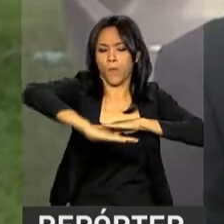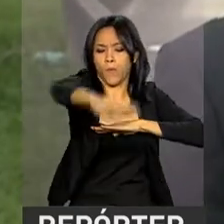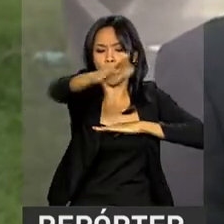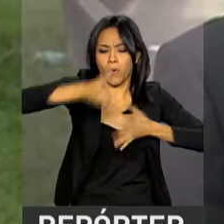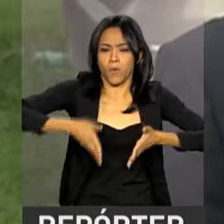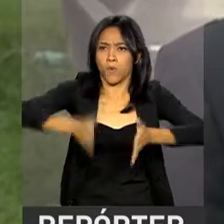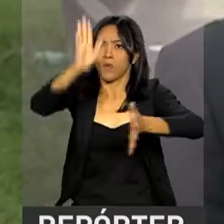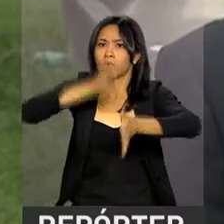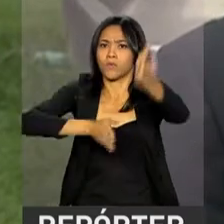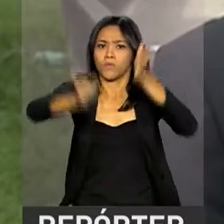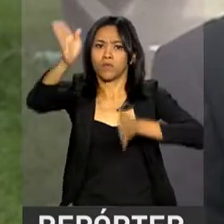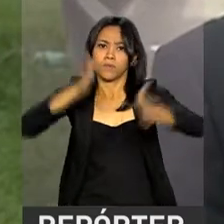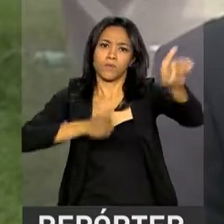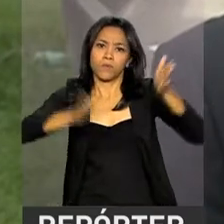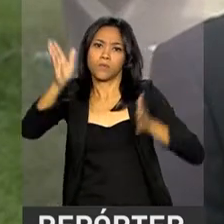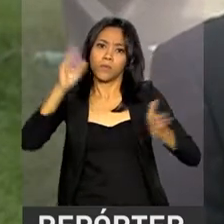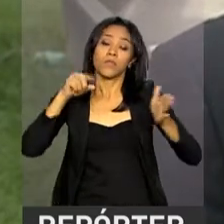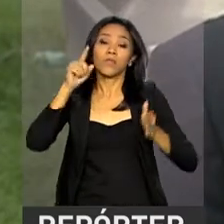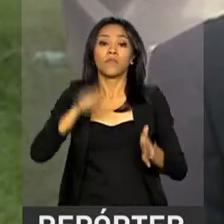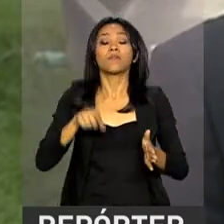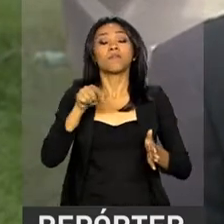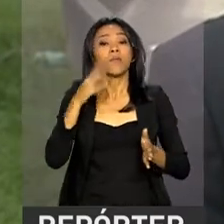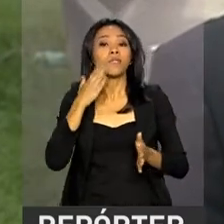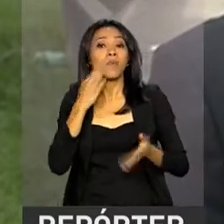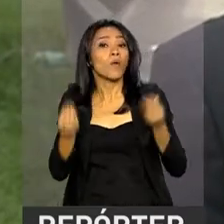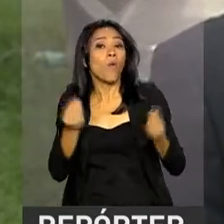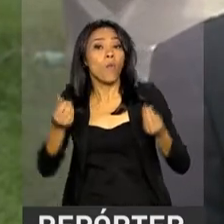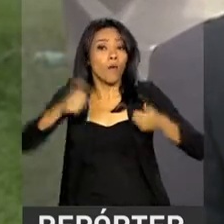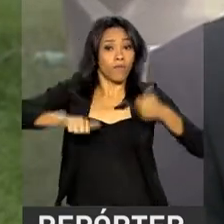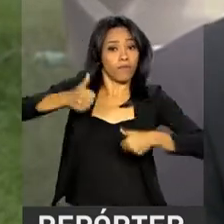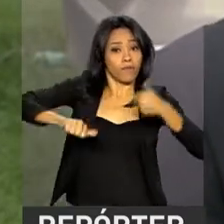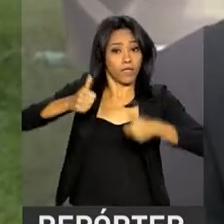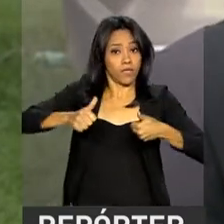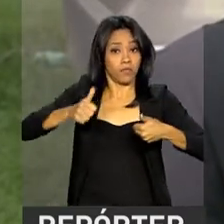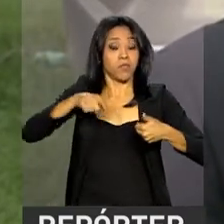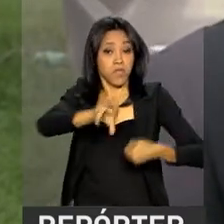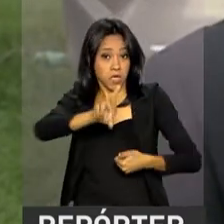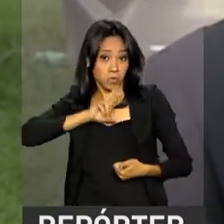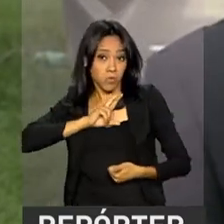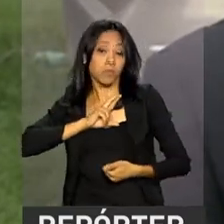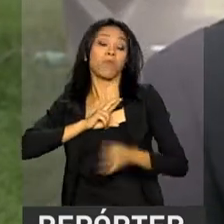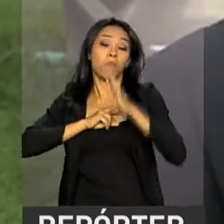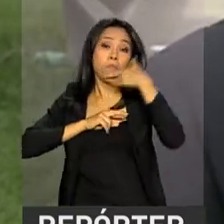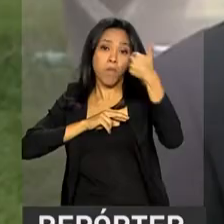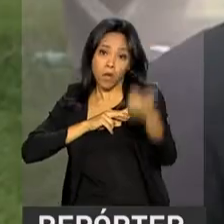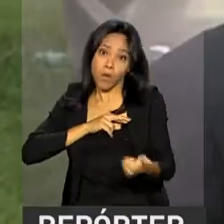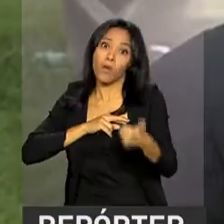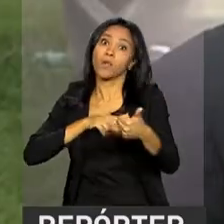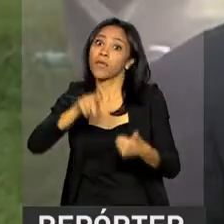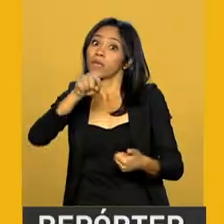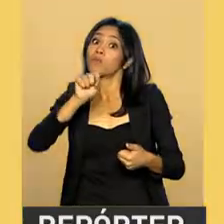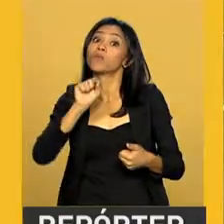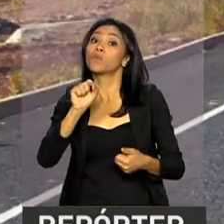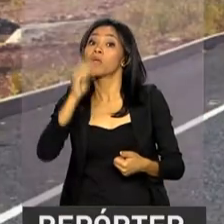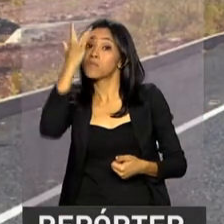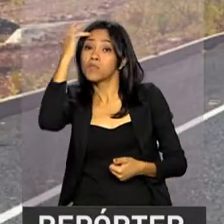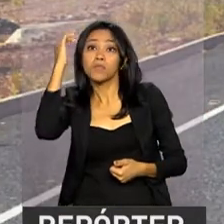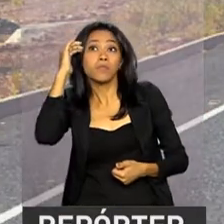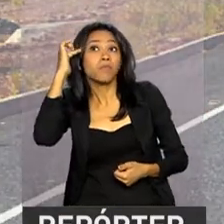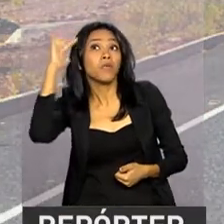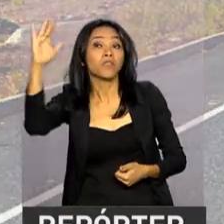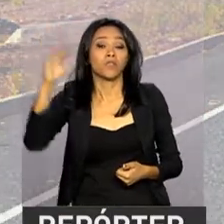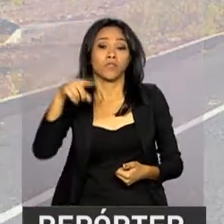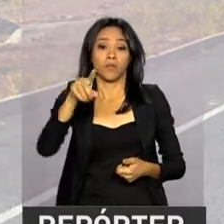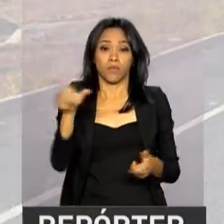índice de condição de manutenção da malha rodoviária do país e os resultados são melhores do que muita gente imagina de acordo com o